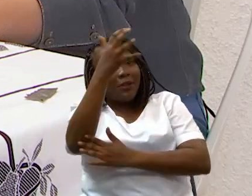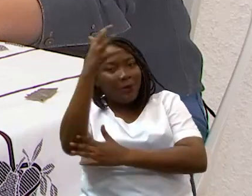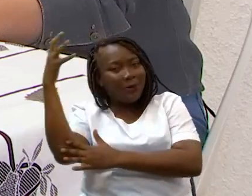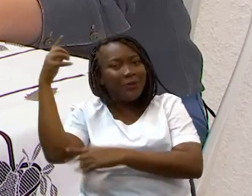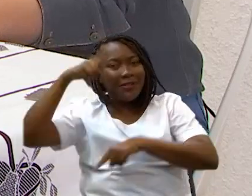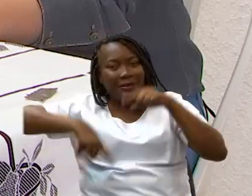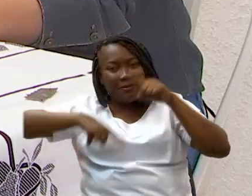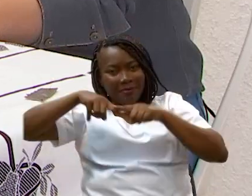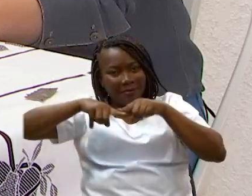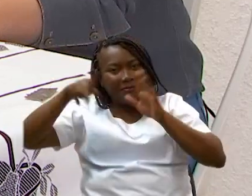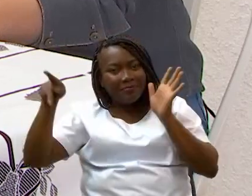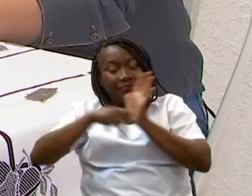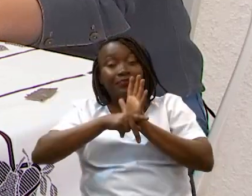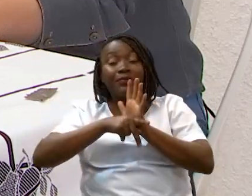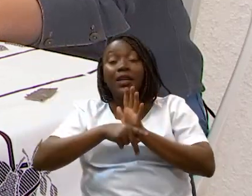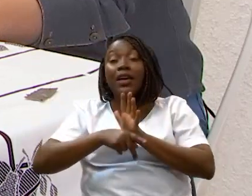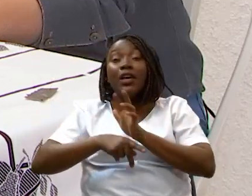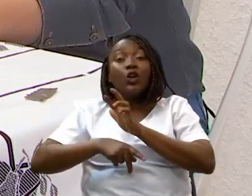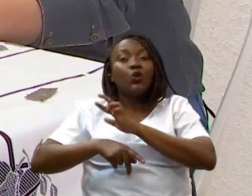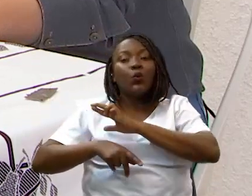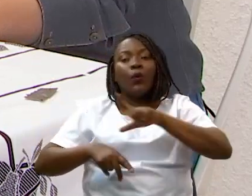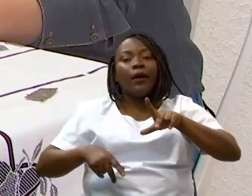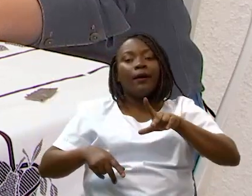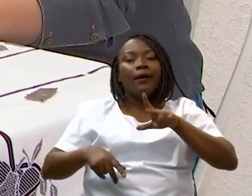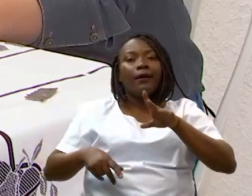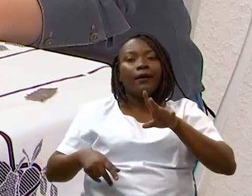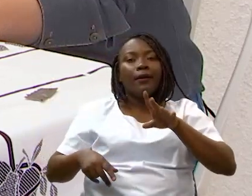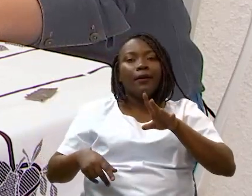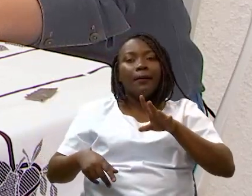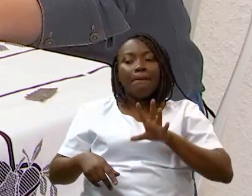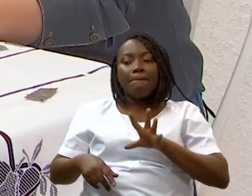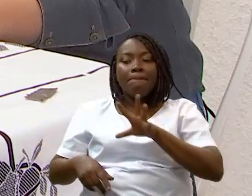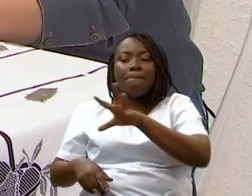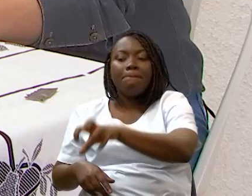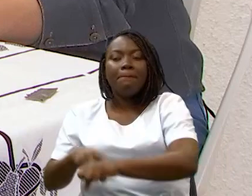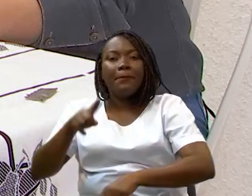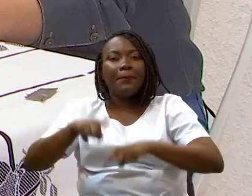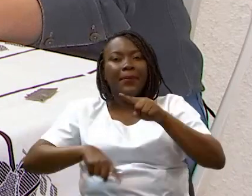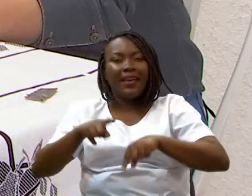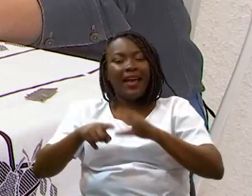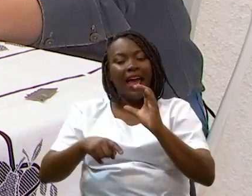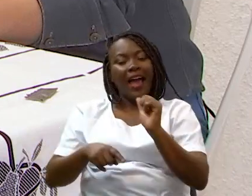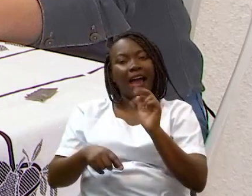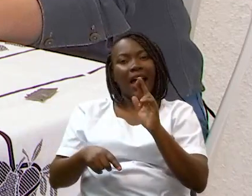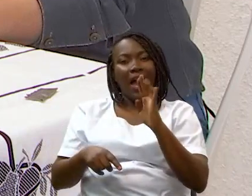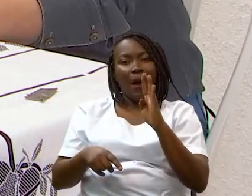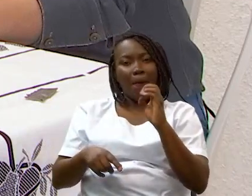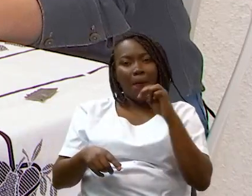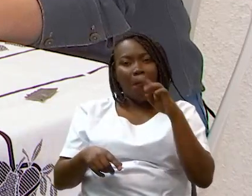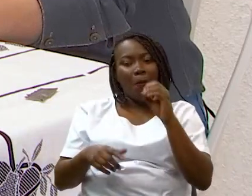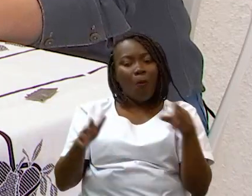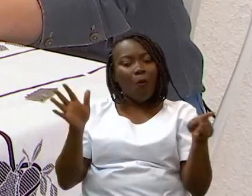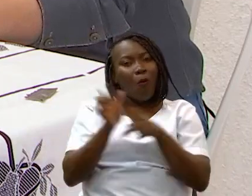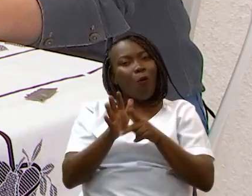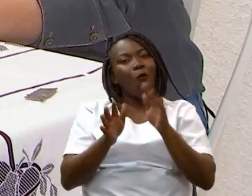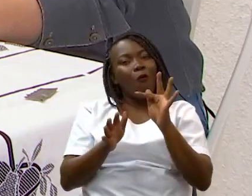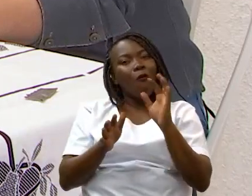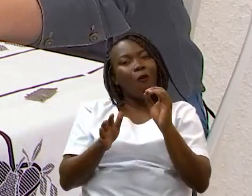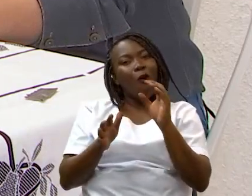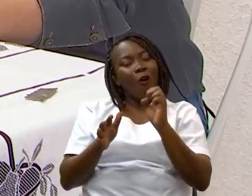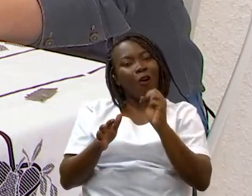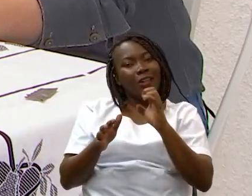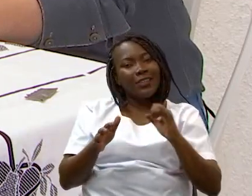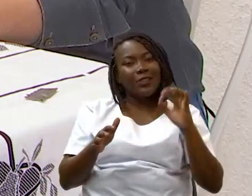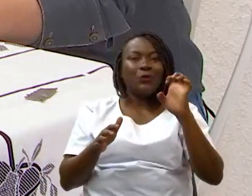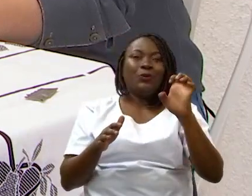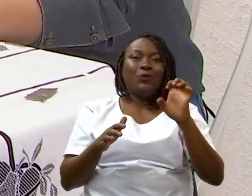a matéria-prima, é que você não está pegando, né, carbono de fonte fóssil. Então, o CO2 que é